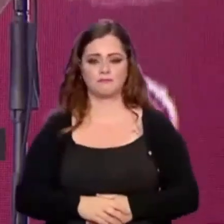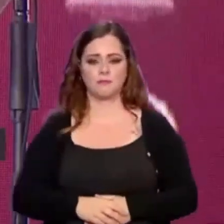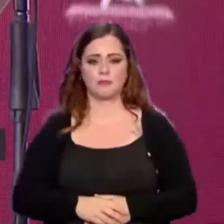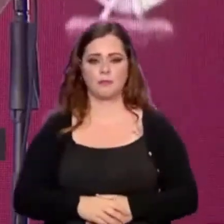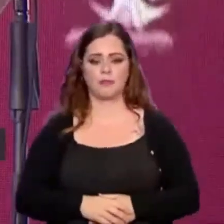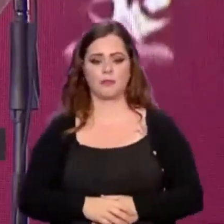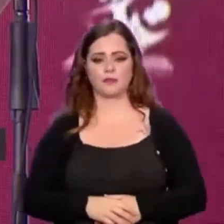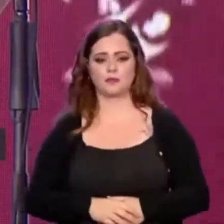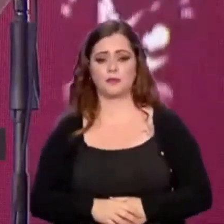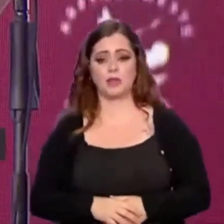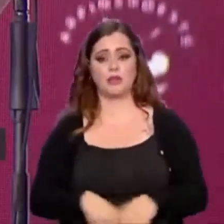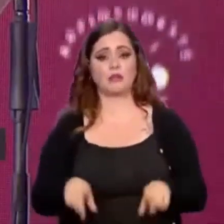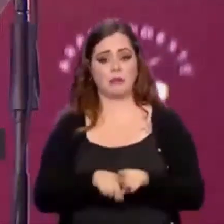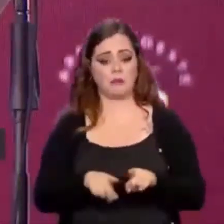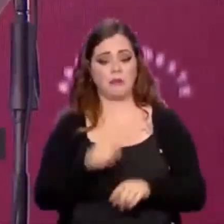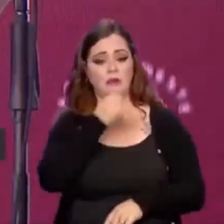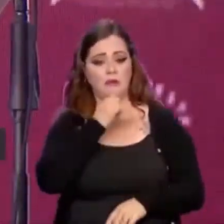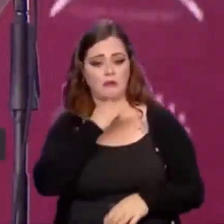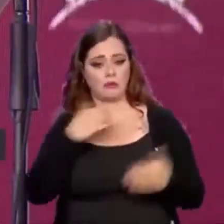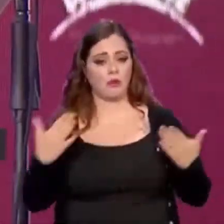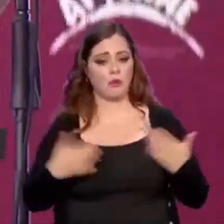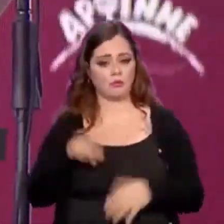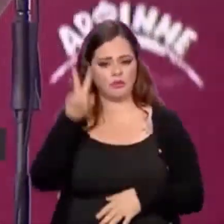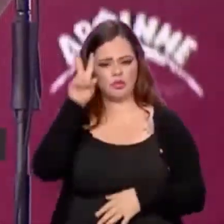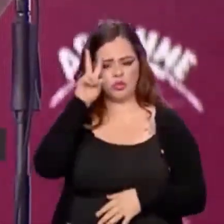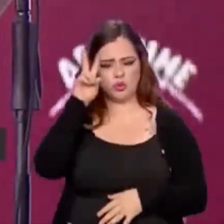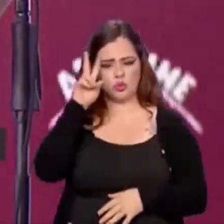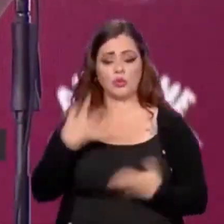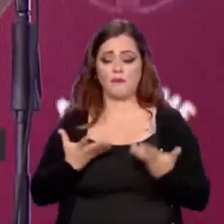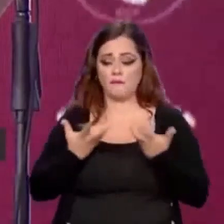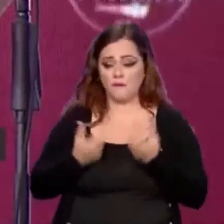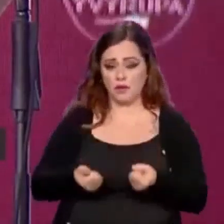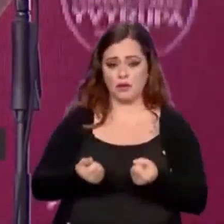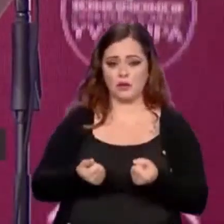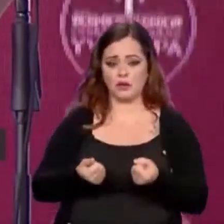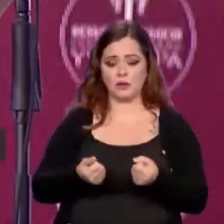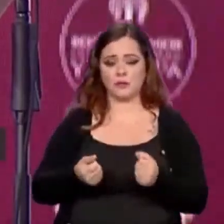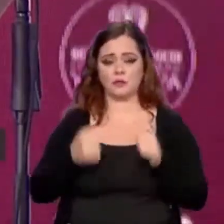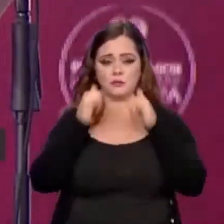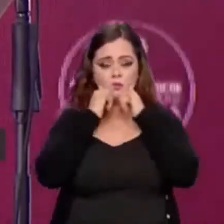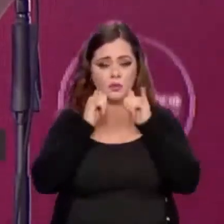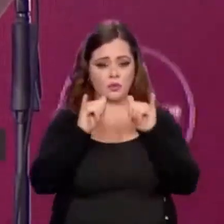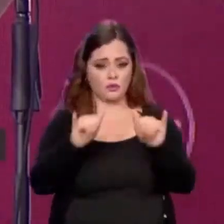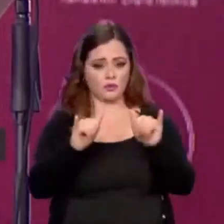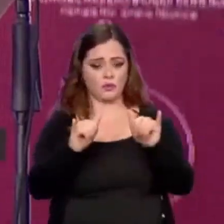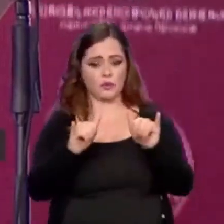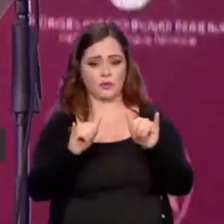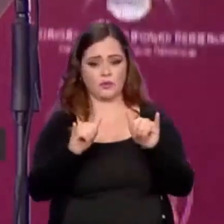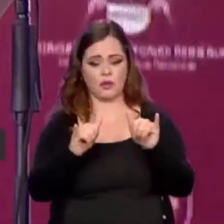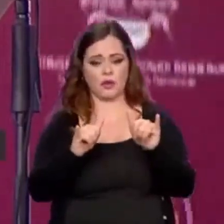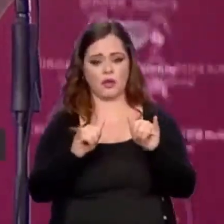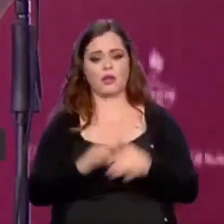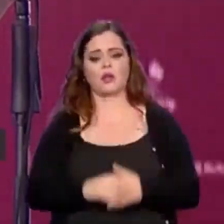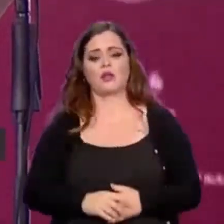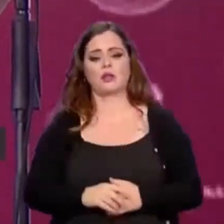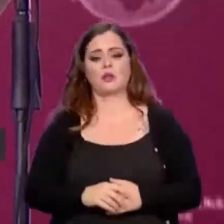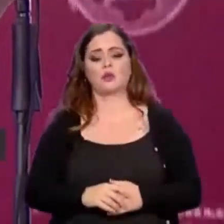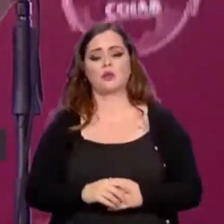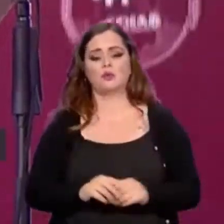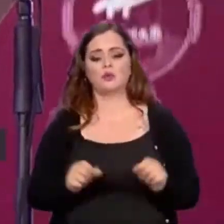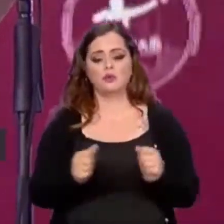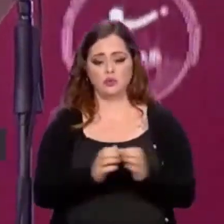E aqui, ainda hoje ou na segunda-feira, né, vamos publicar esse comitê